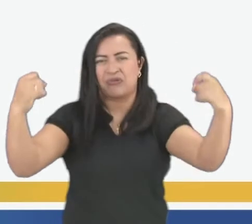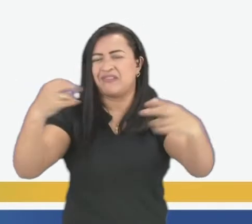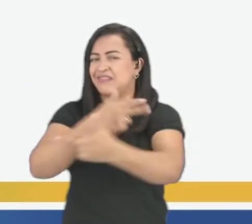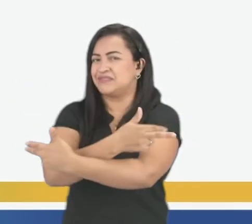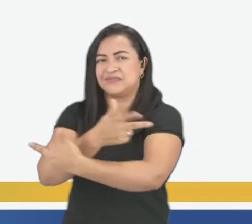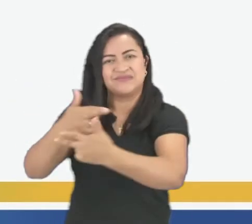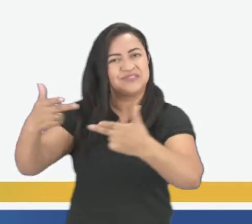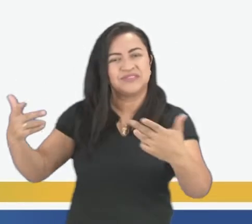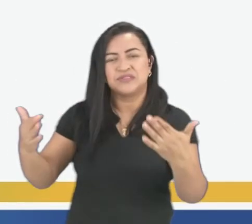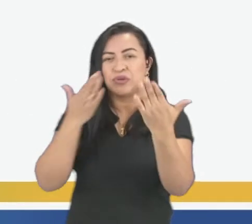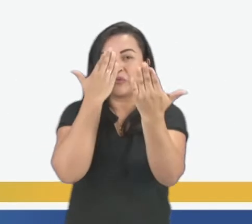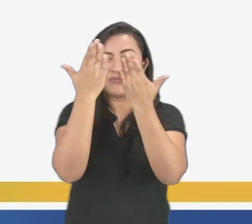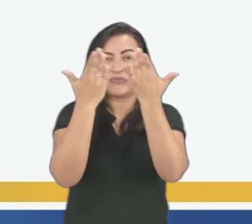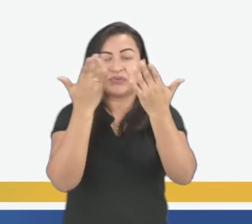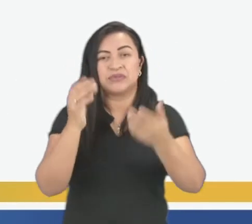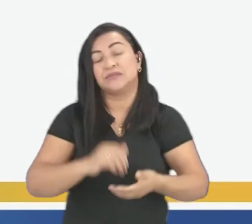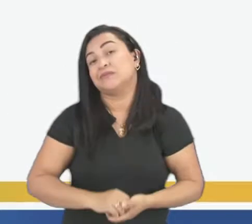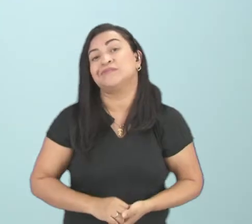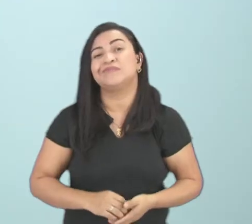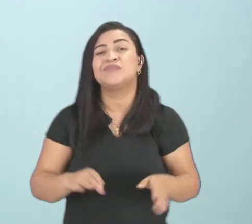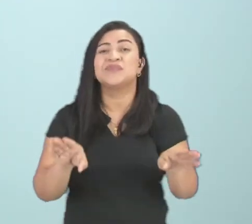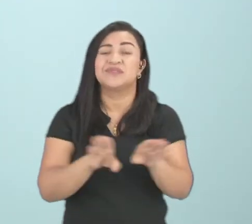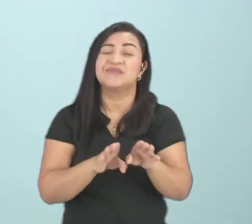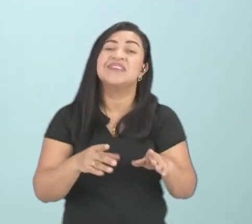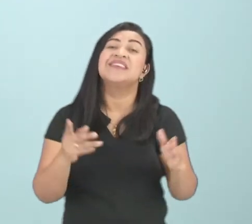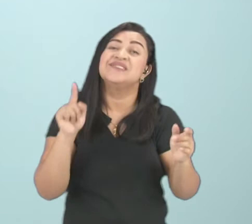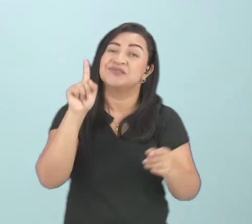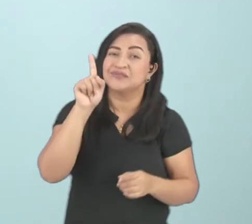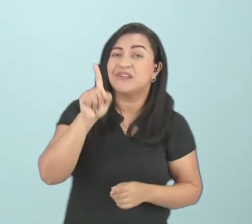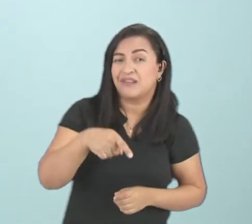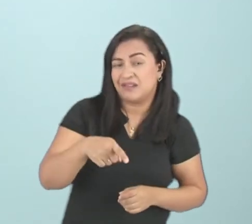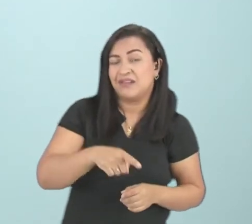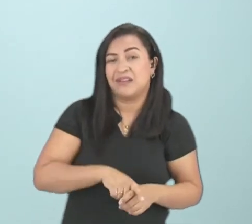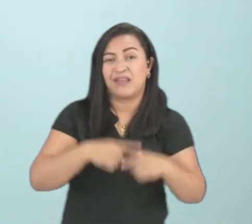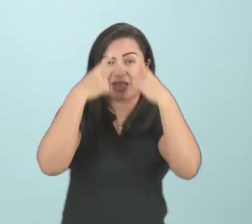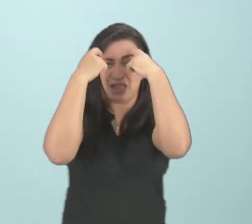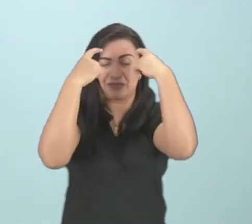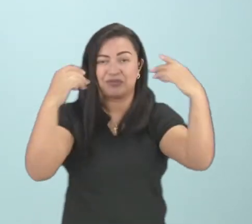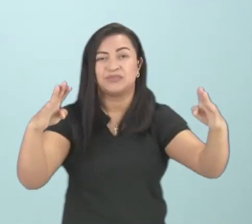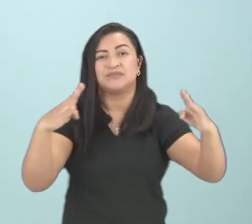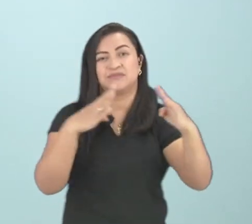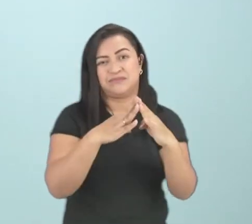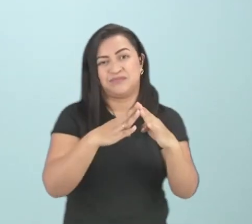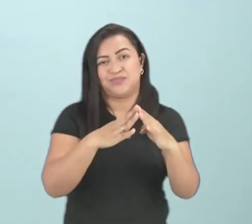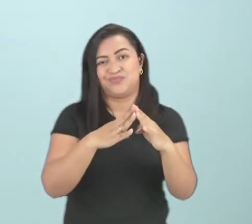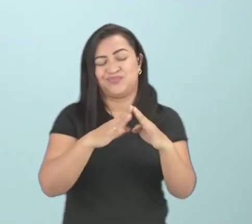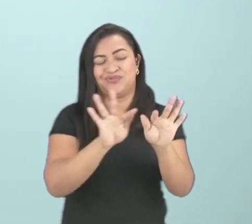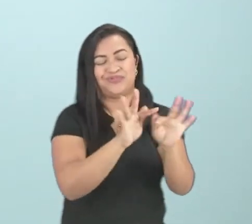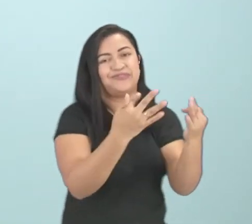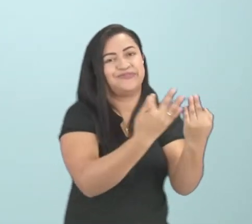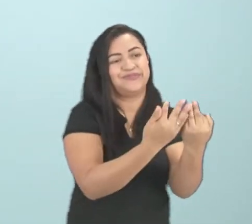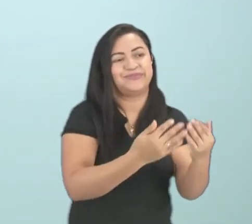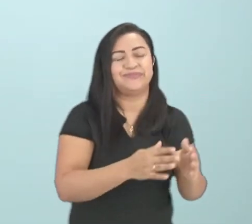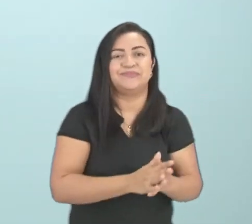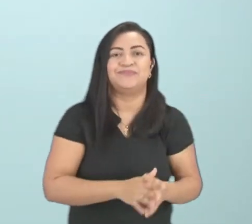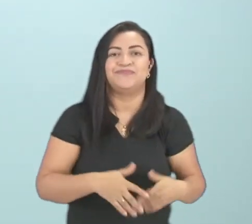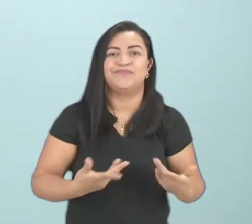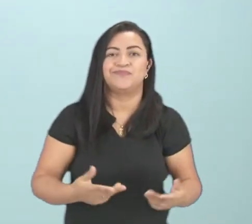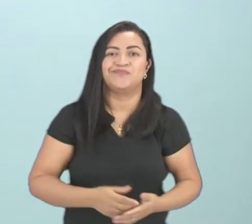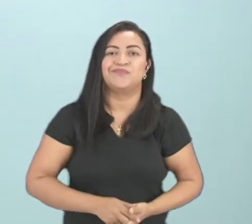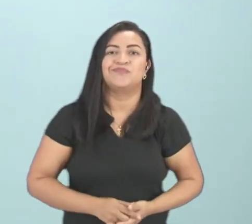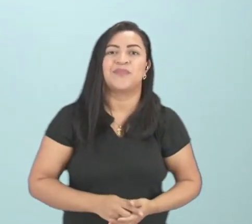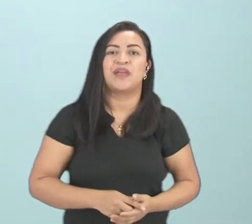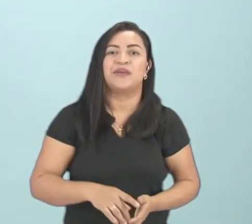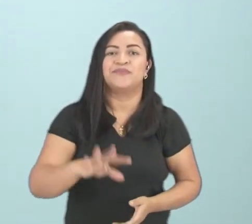dano moral ou patrimonial, isso é uma violência doméstica, gerada no núcleo da família. O narcotráfico,